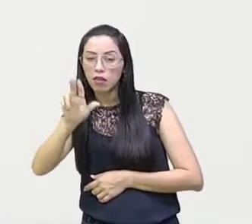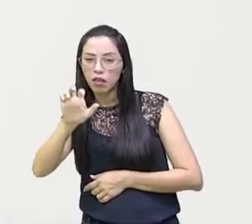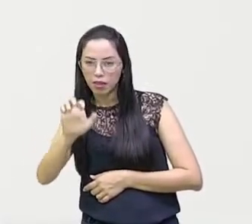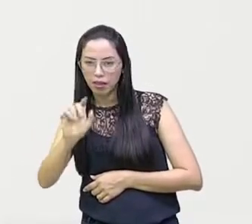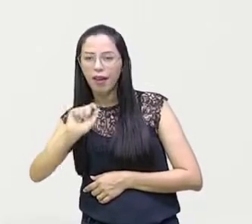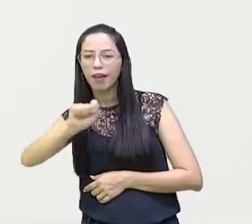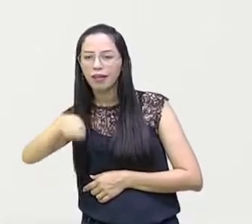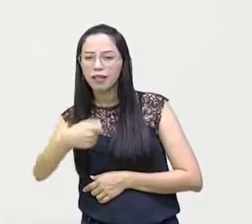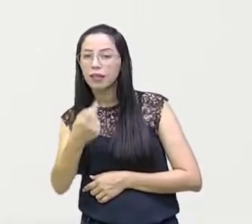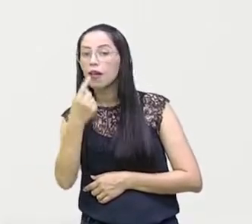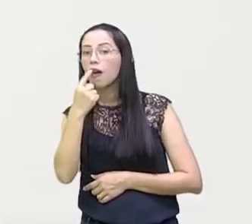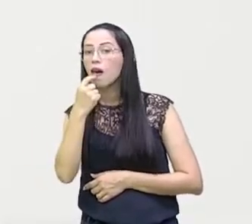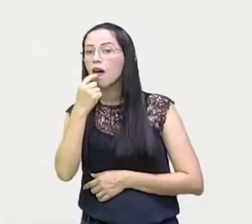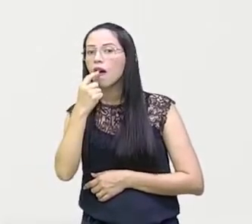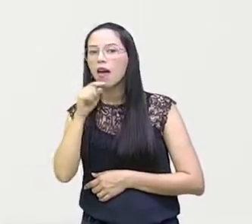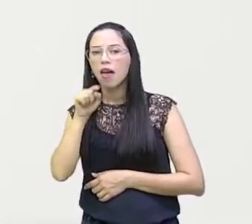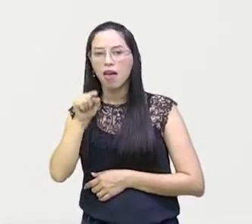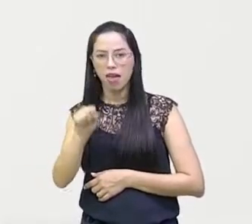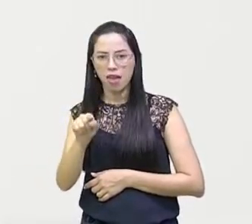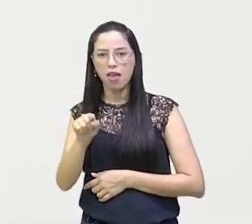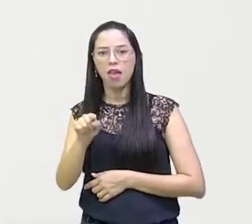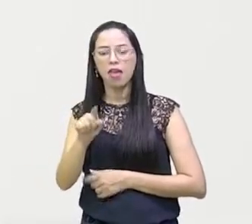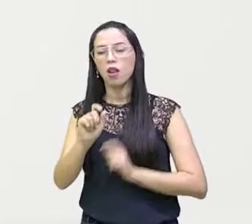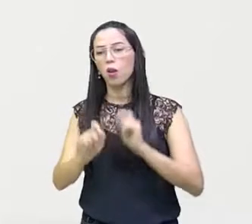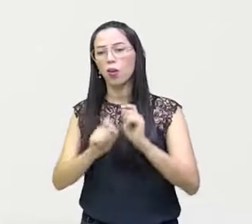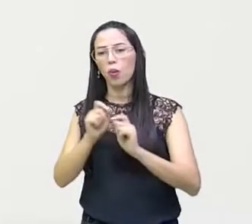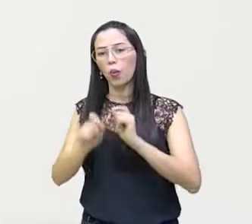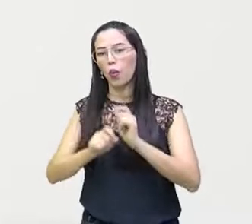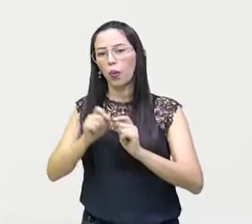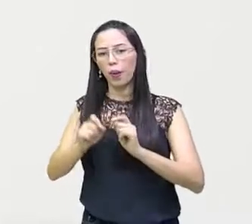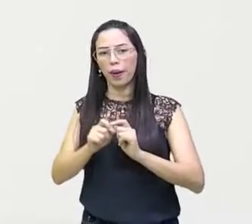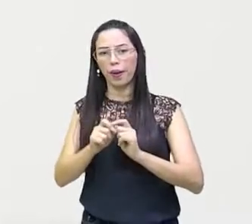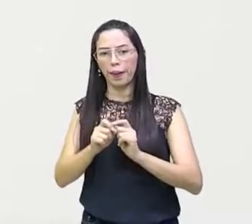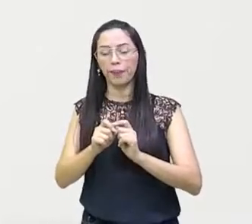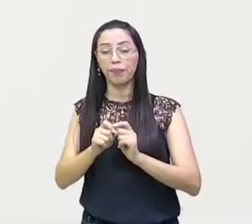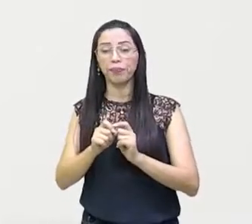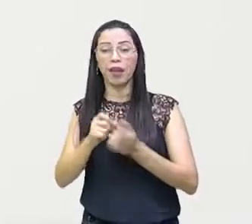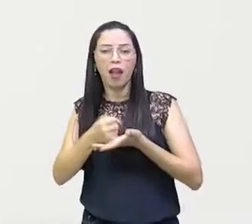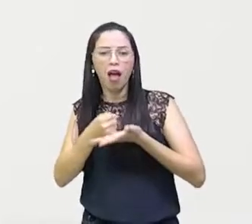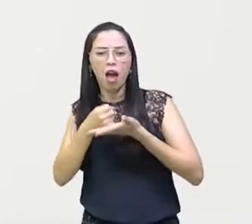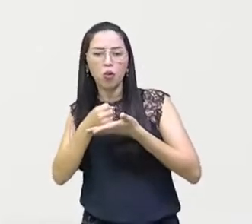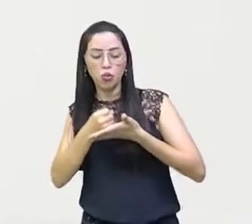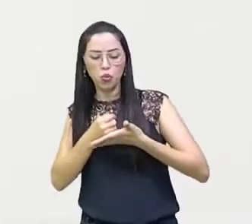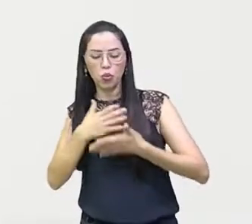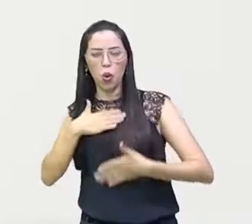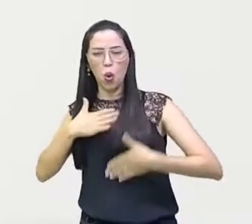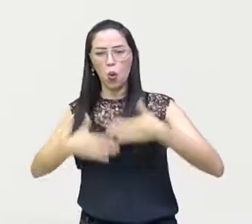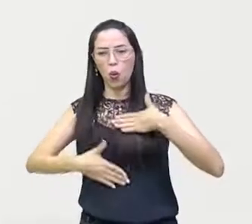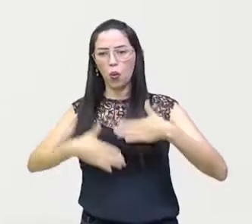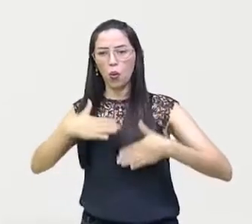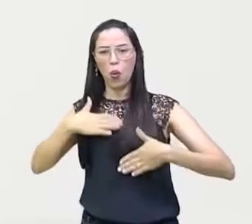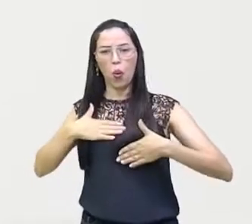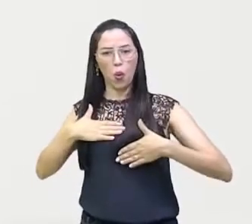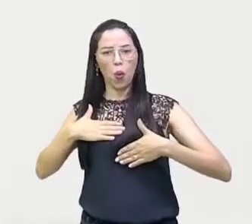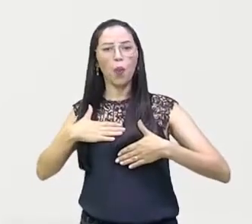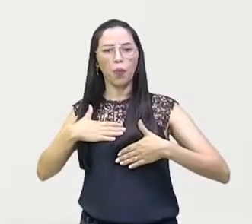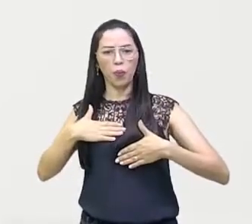nutrientes, controla a temperatura do corpo e defende o organismo. Ele é composto por glóbulos vermelhos,